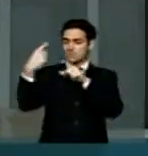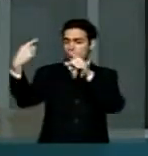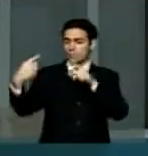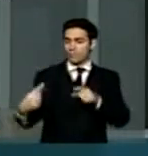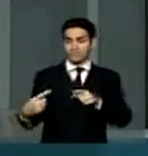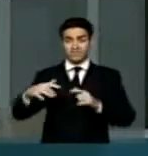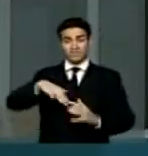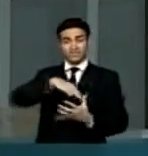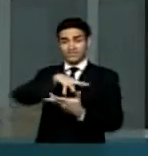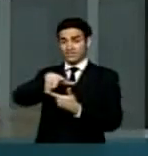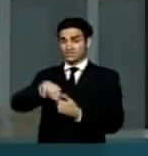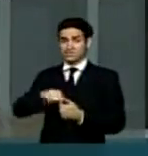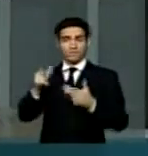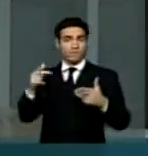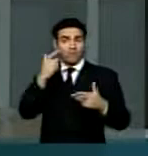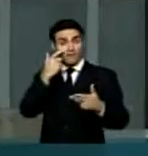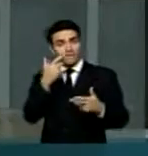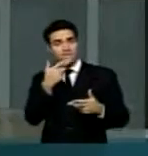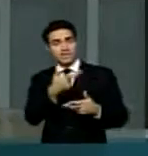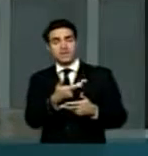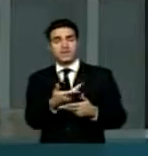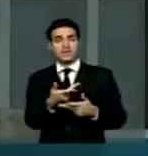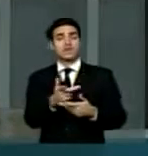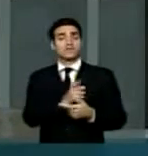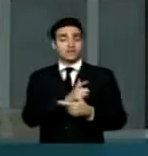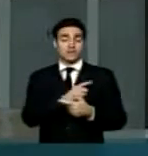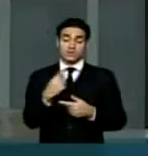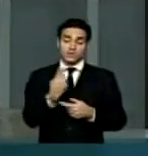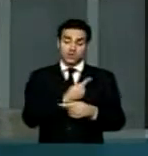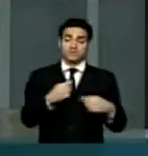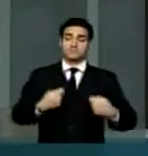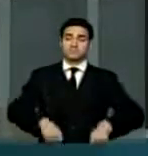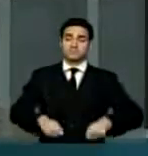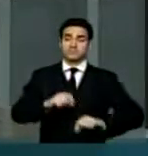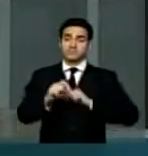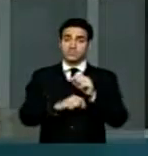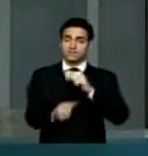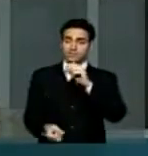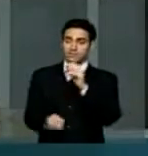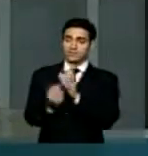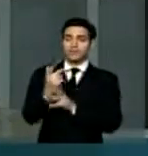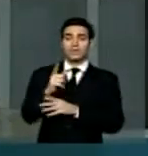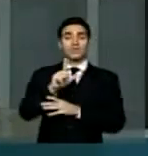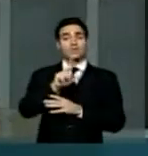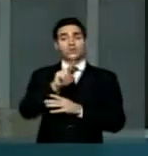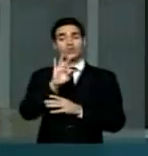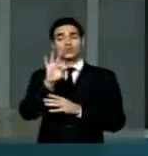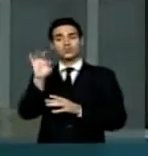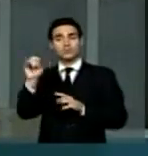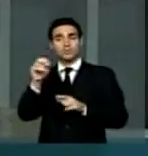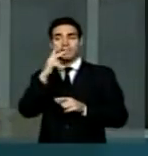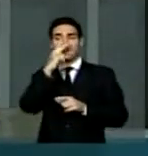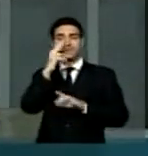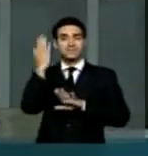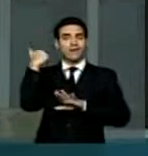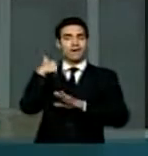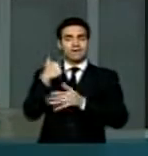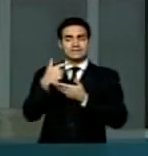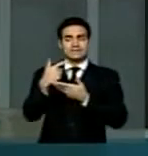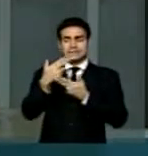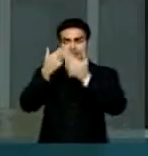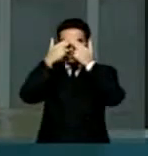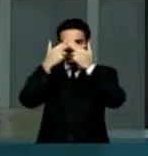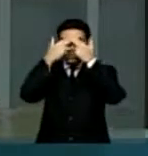internacional, como estamos vendo agora, nós estamos, portanto, criando os lutos de um país que teve